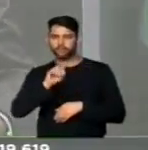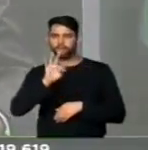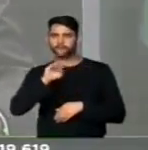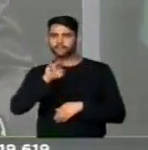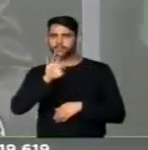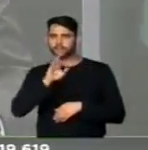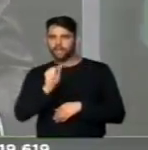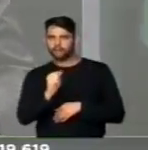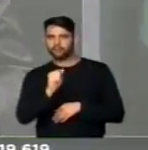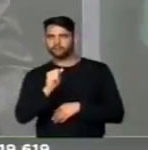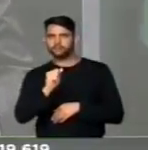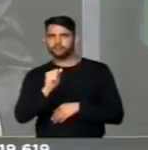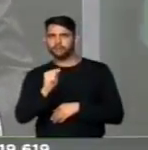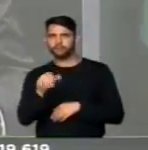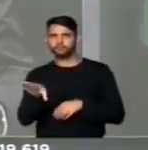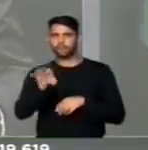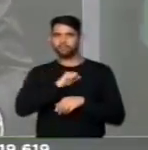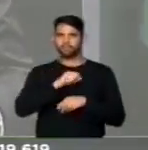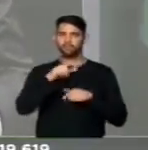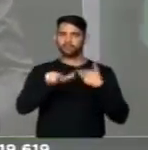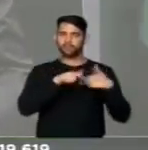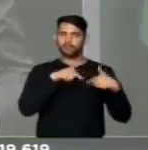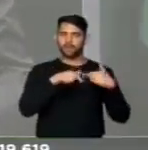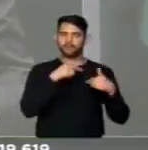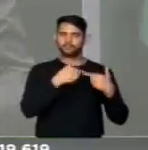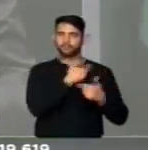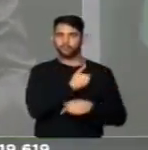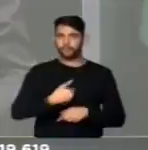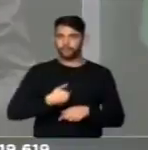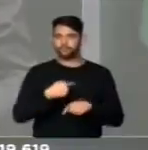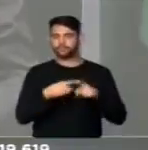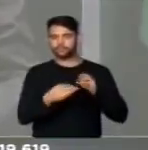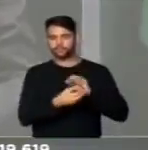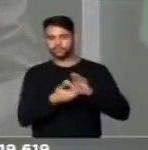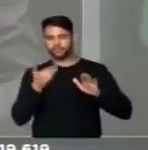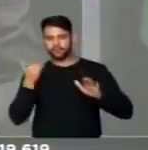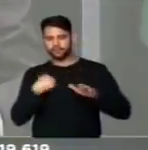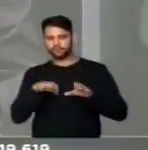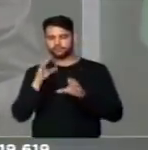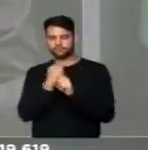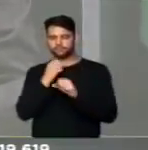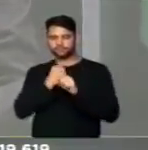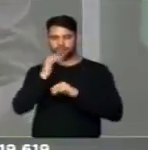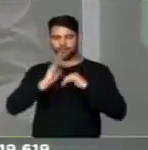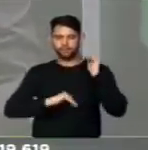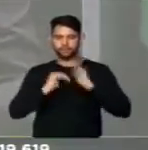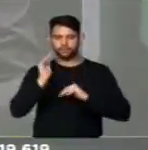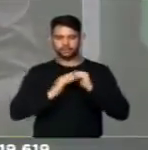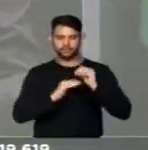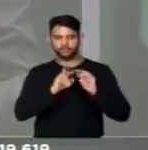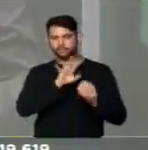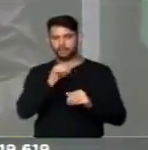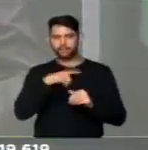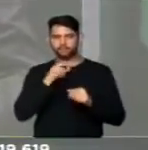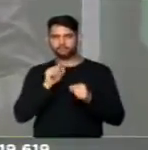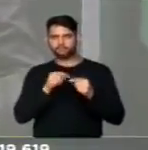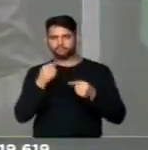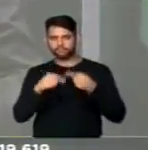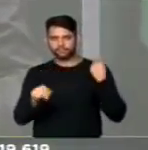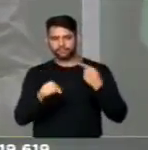Fonseca, determinou a edição de decretos que retiravam da Corte de Contas a competência para